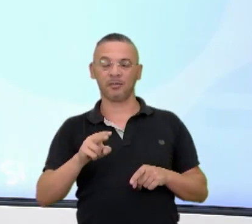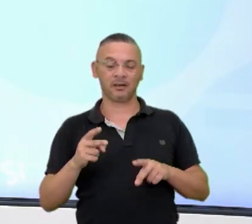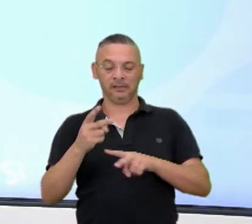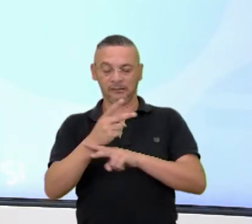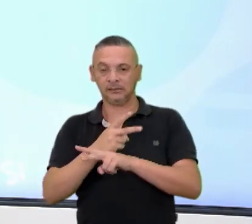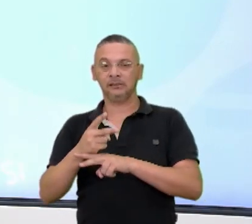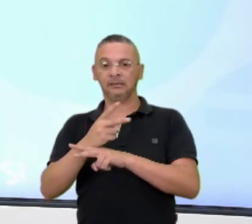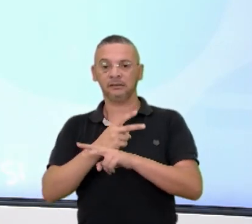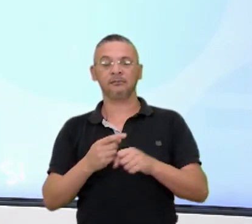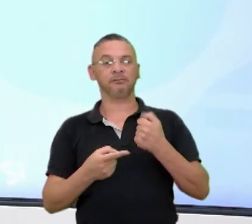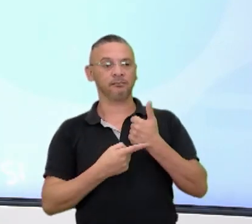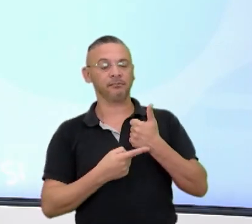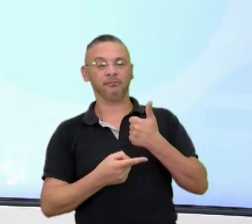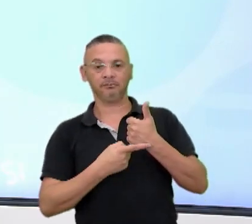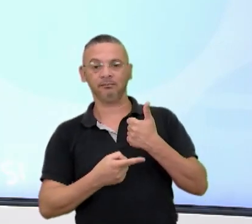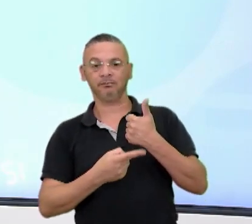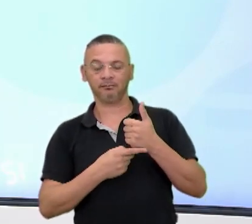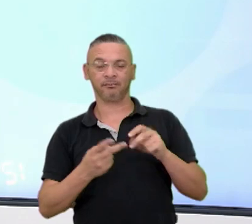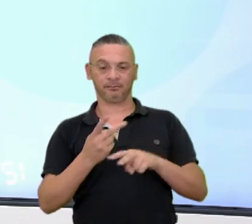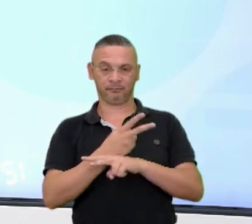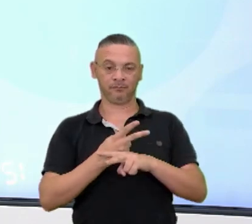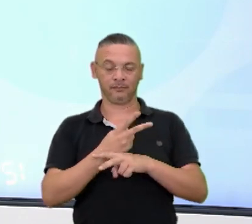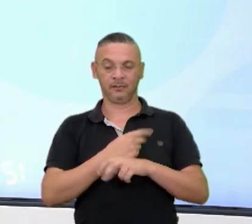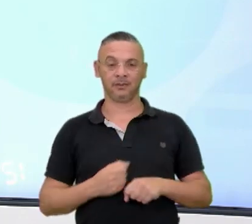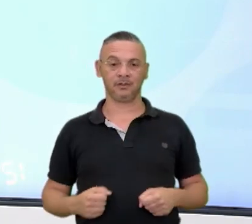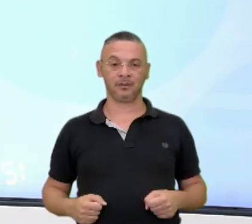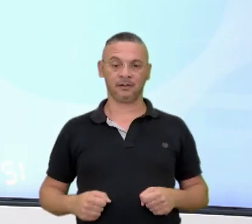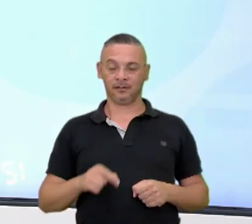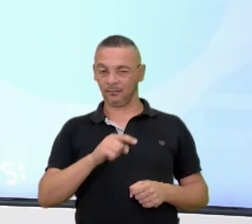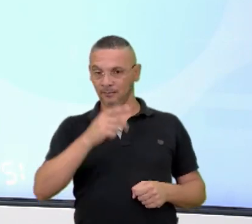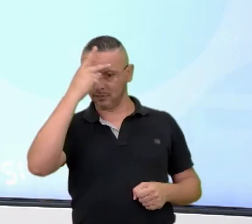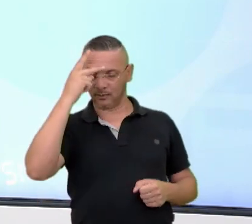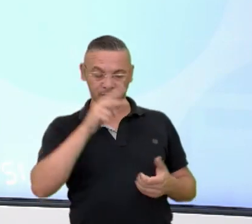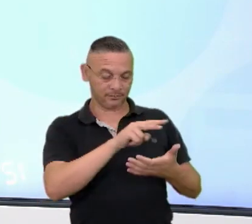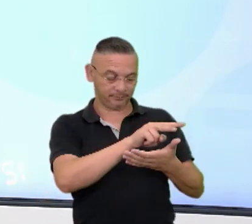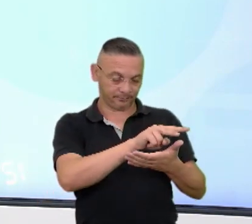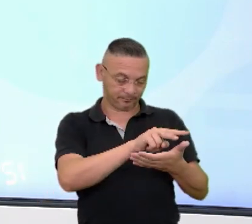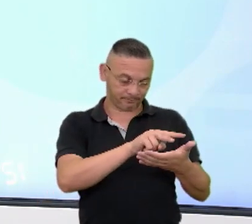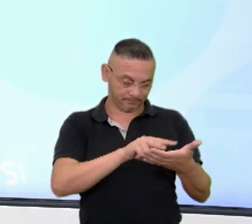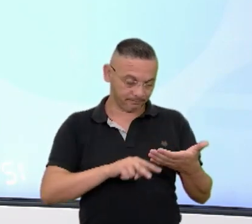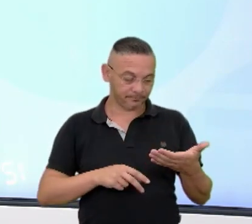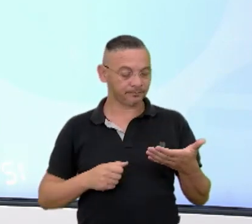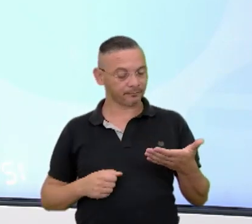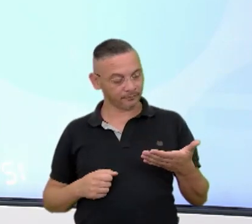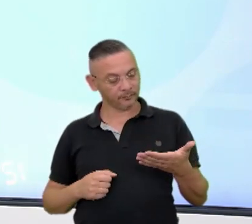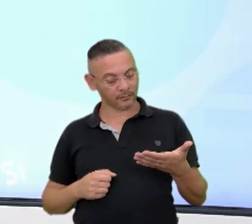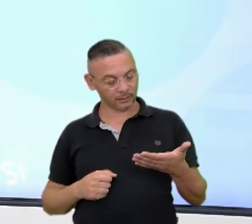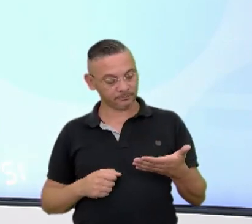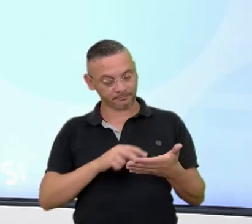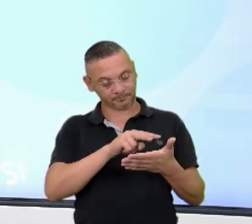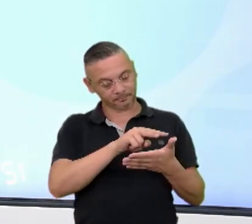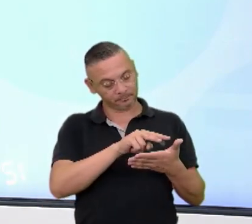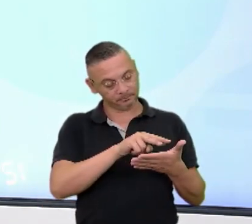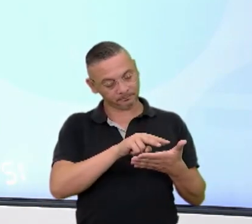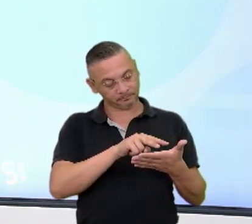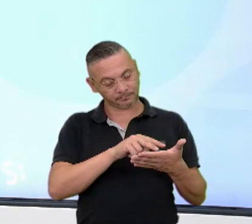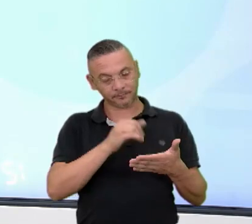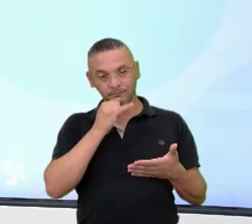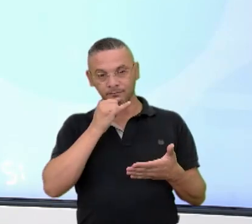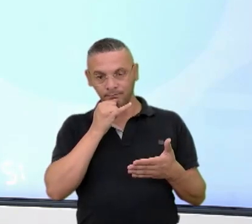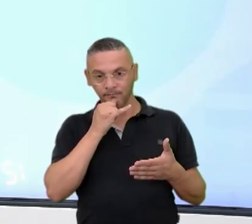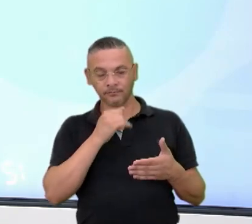Certo? Não estou falando que, de novo, que A está certo, B está errado, mas é sempre importante estar questionando.